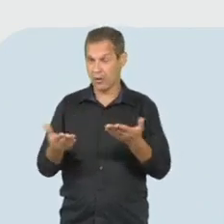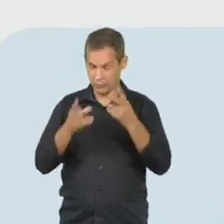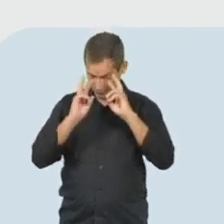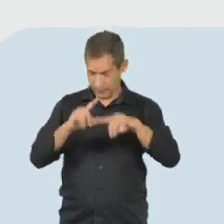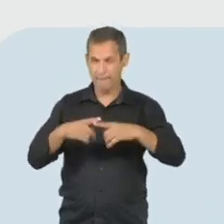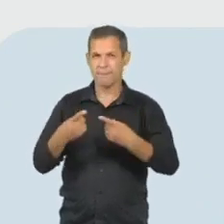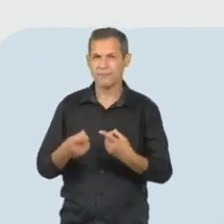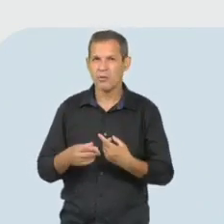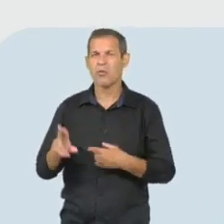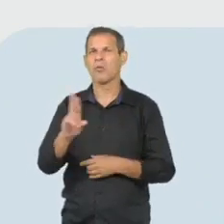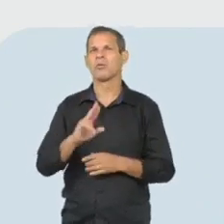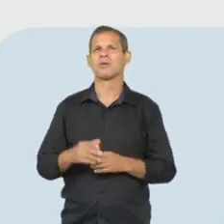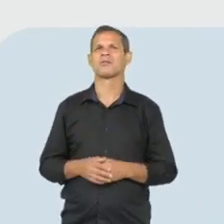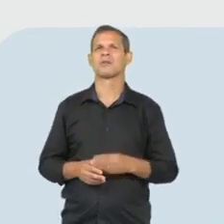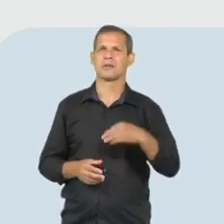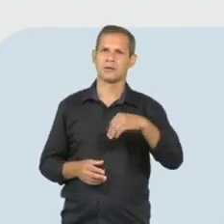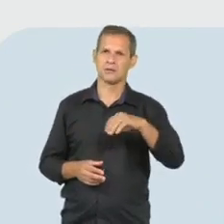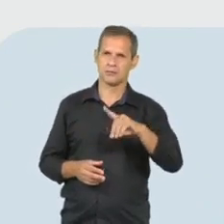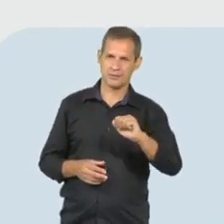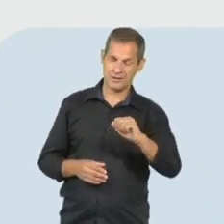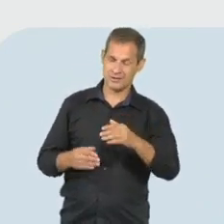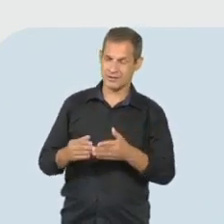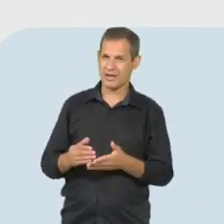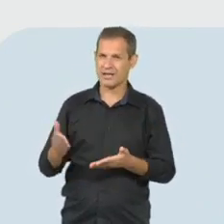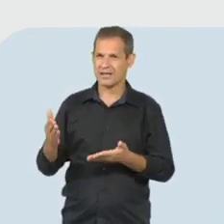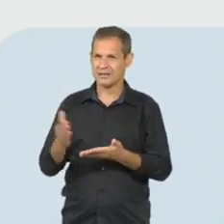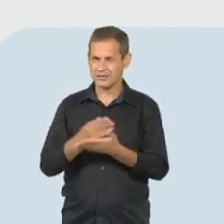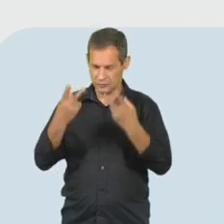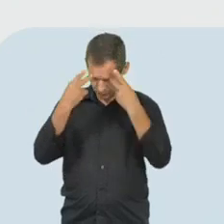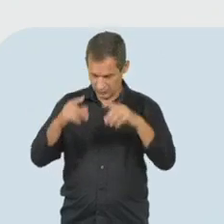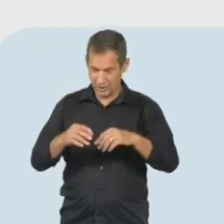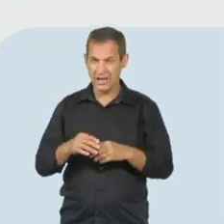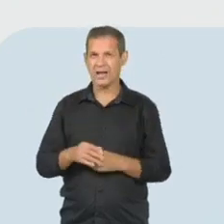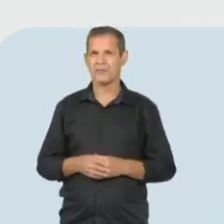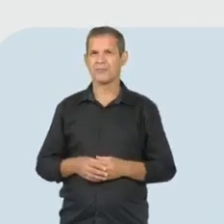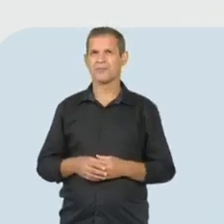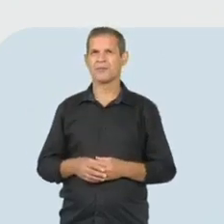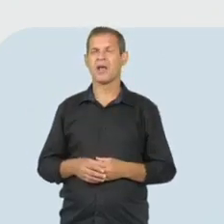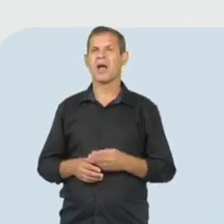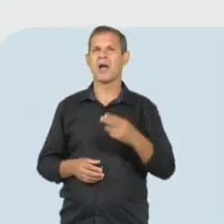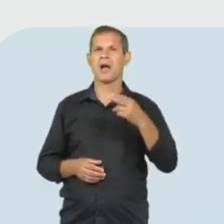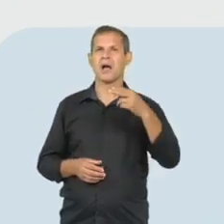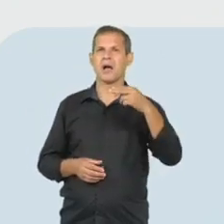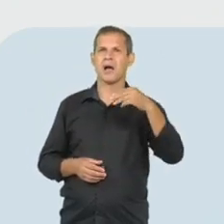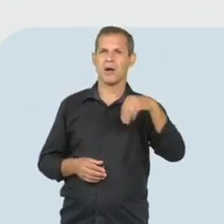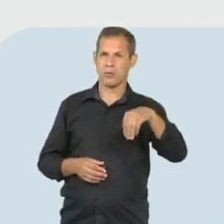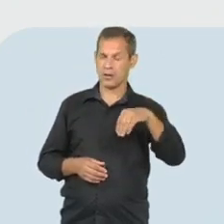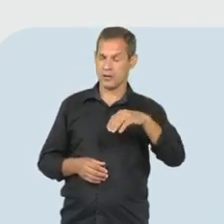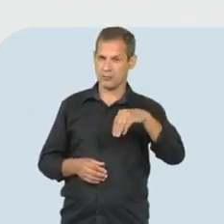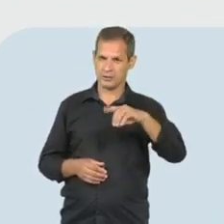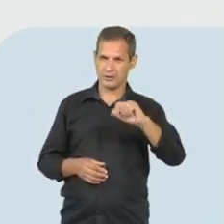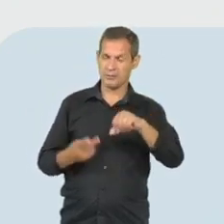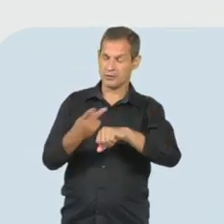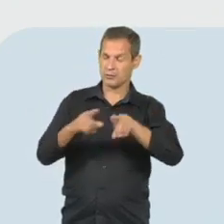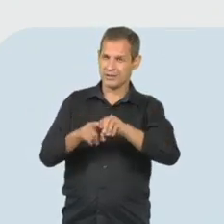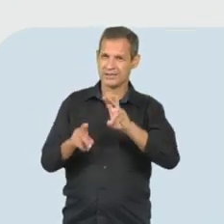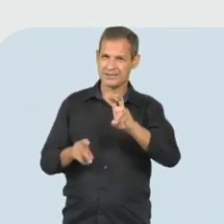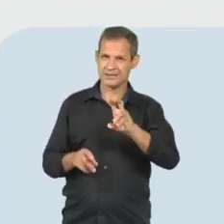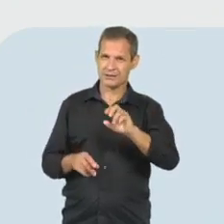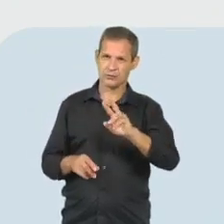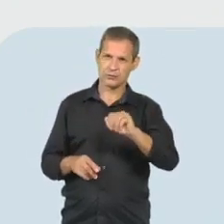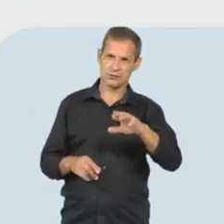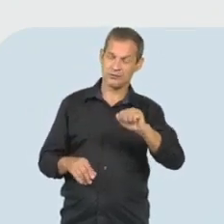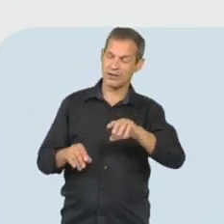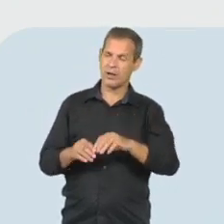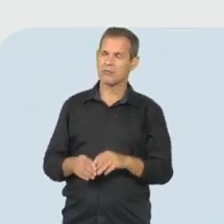aqui, vamos utilizar média de distribuição normal, M, que é a média que eu estou procurando aqui, 5, que é a variância. O